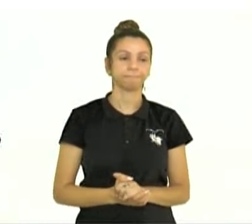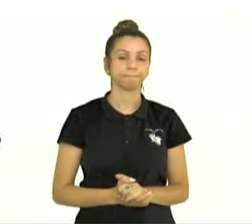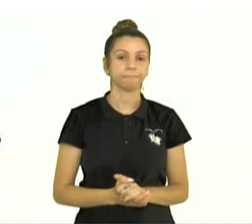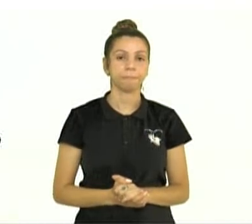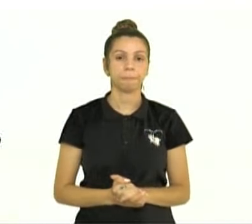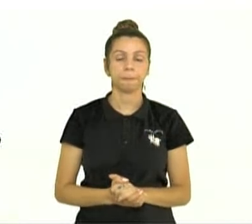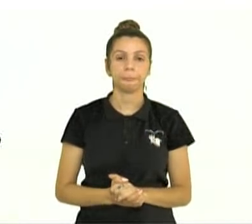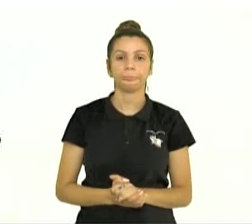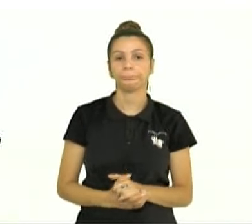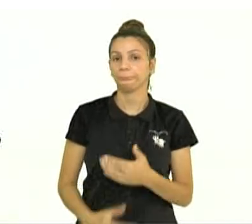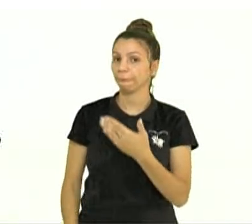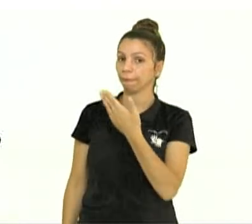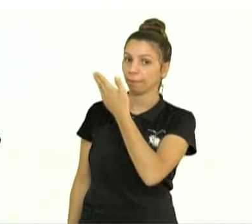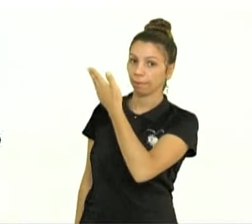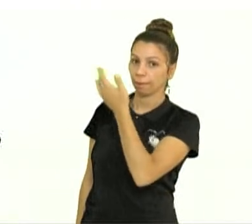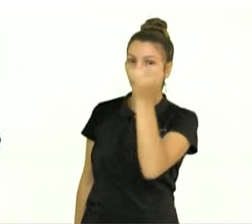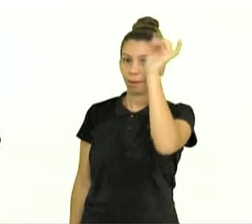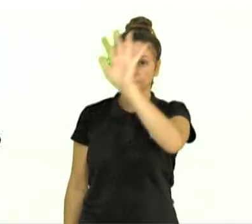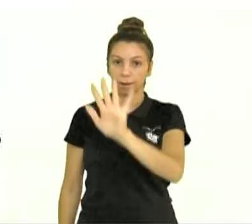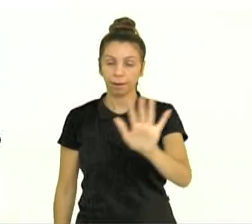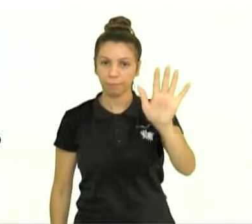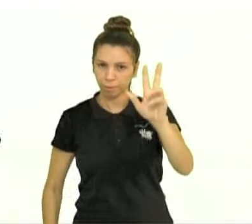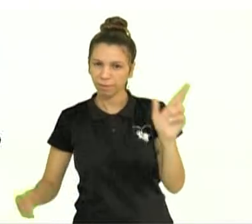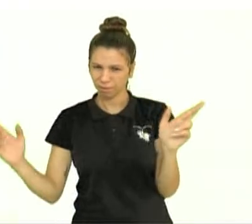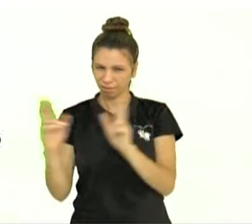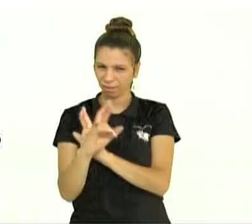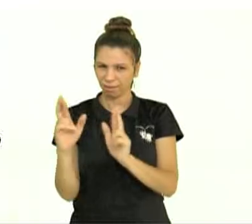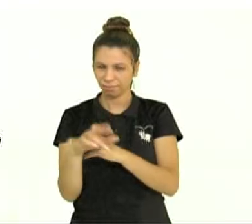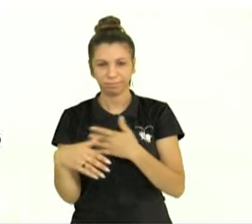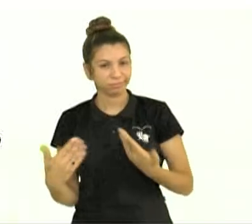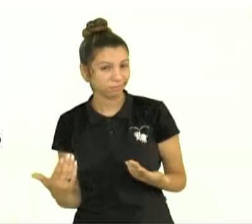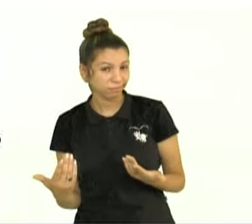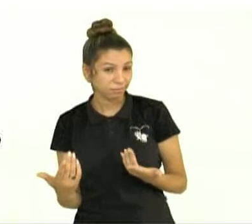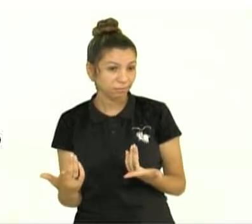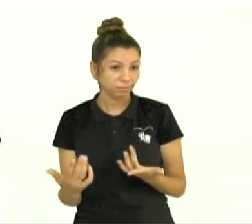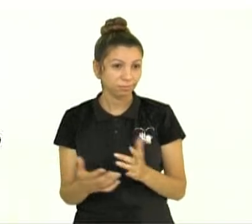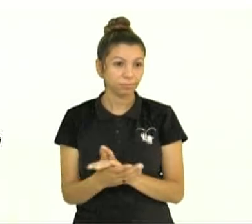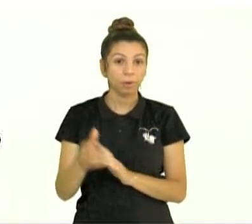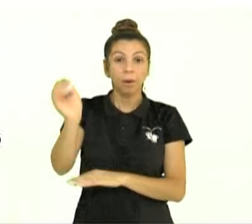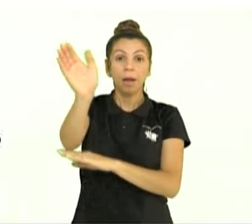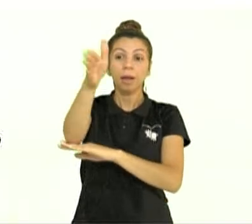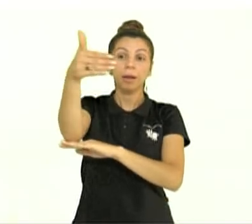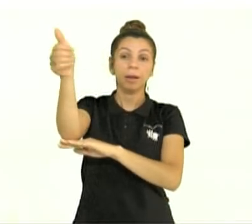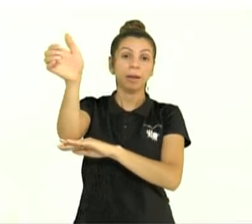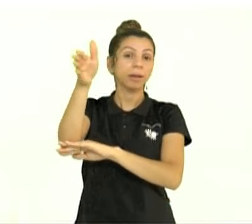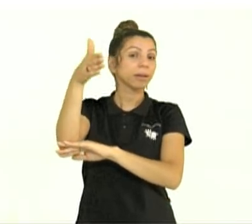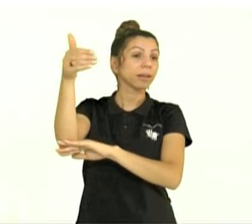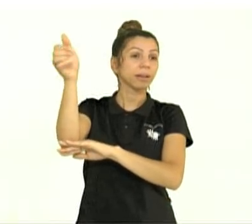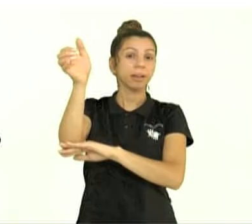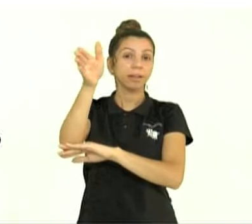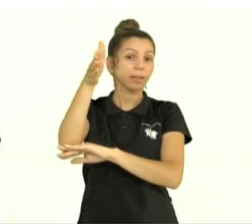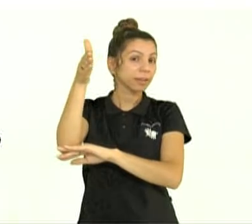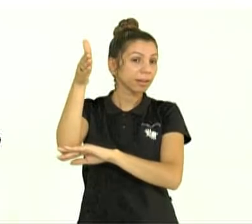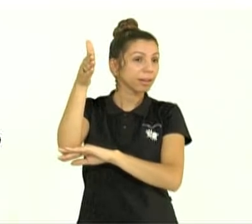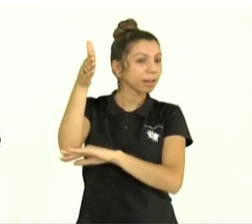E essa imagem, será que teria alguma relação? Ô, professor, a bandeira ali, ó, é a mesma imagem?